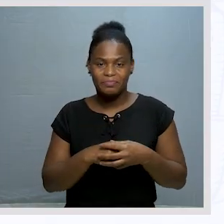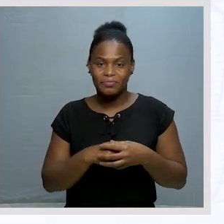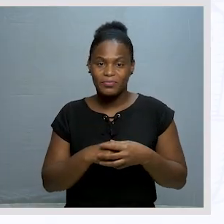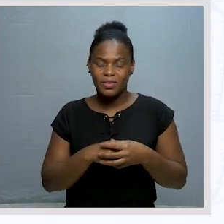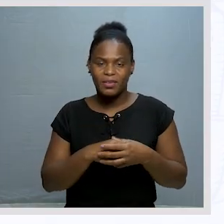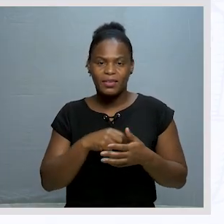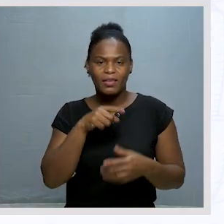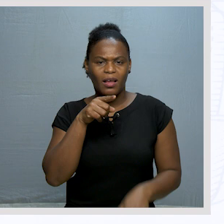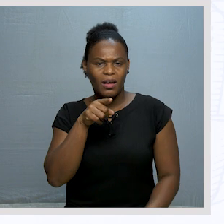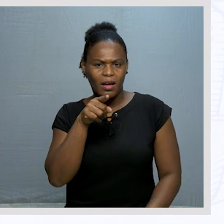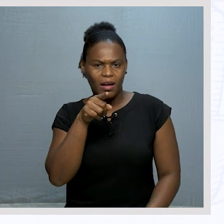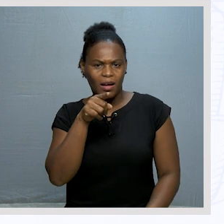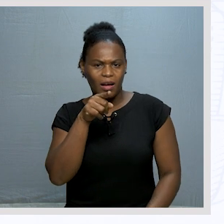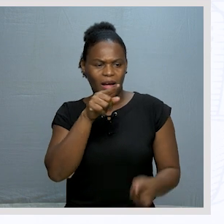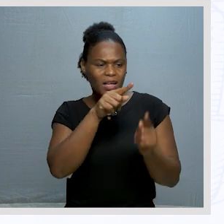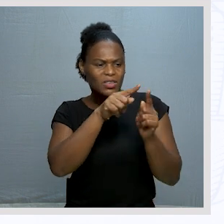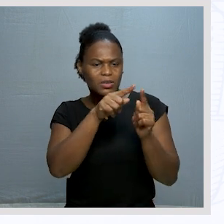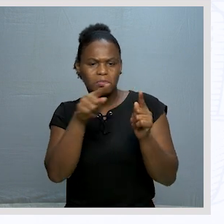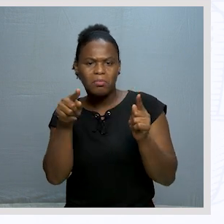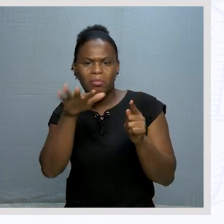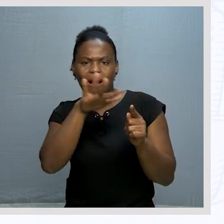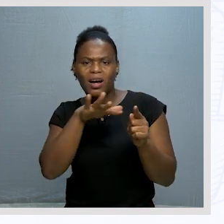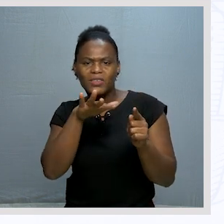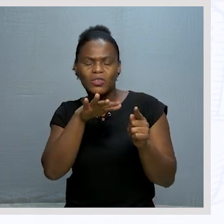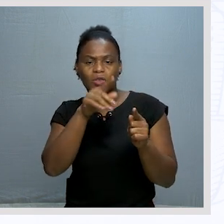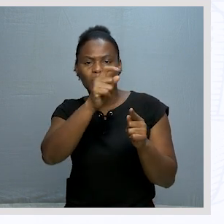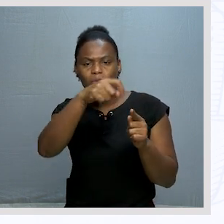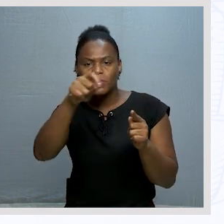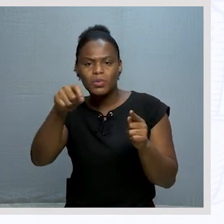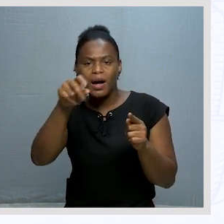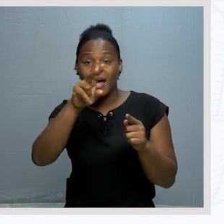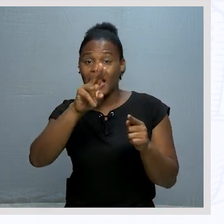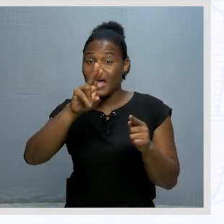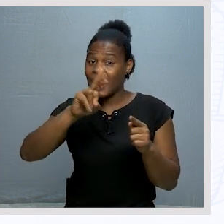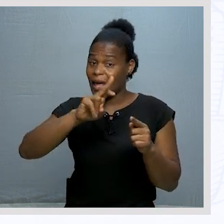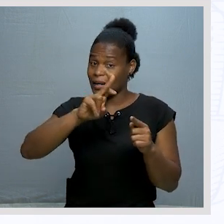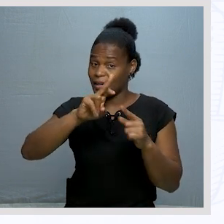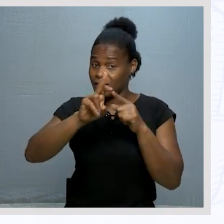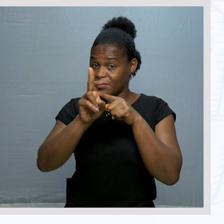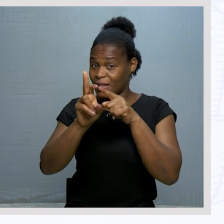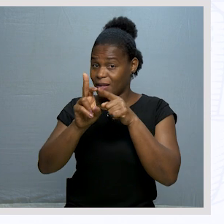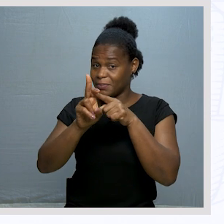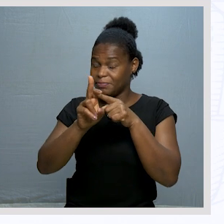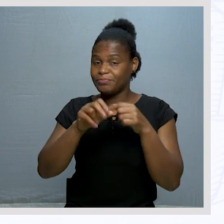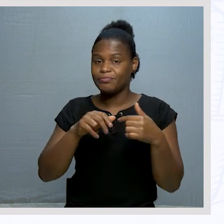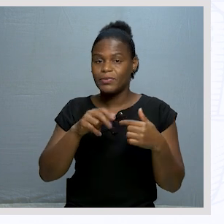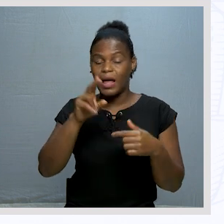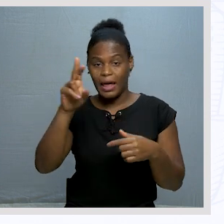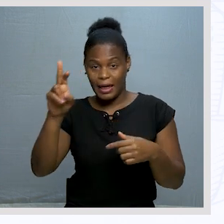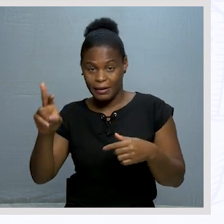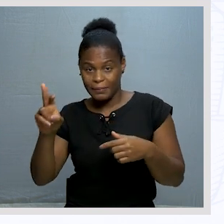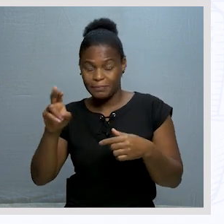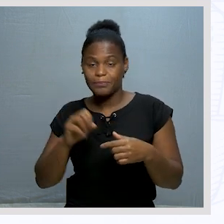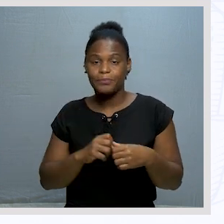Completem os espaços com R, dois R's, R duplo